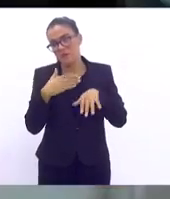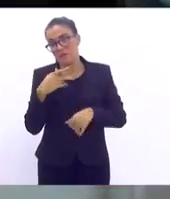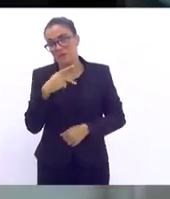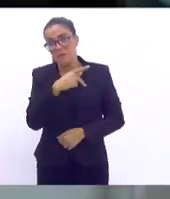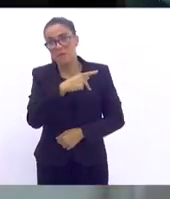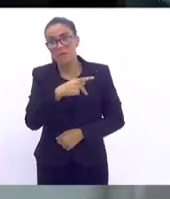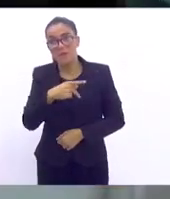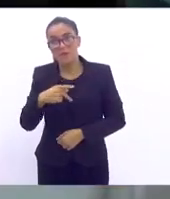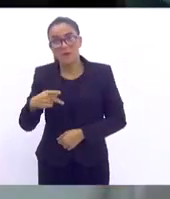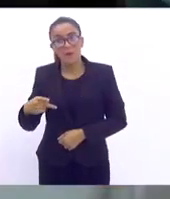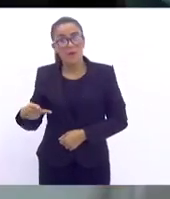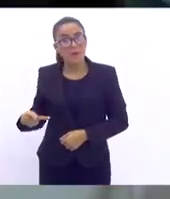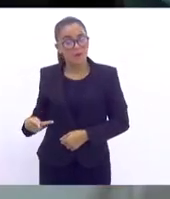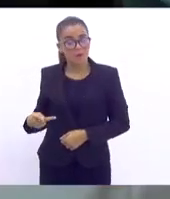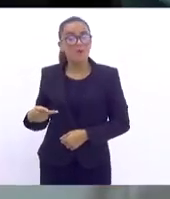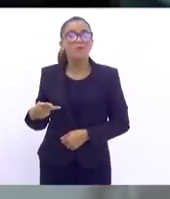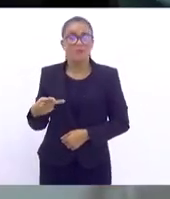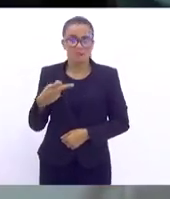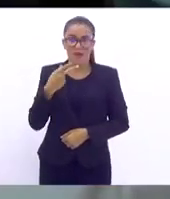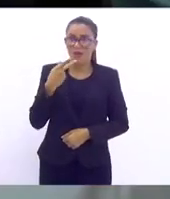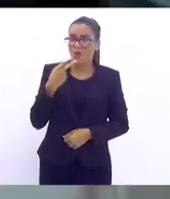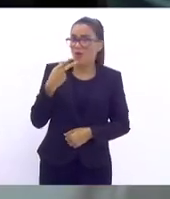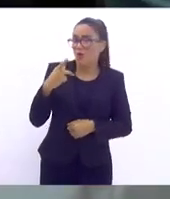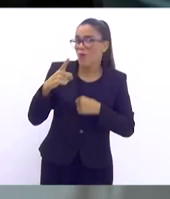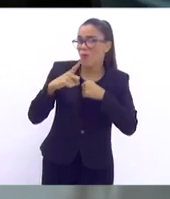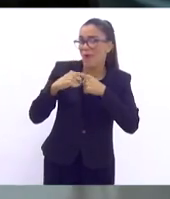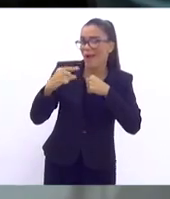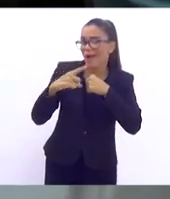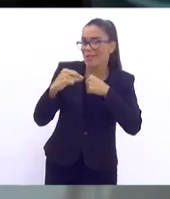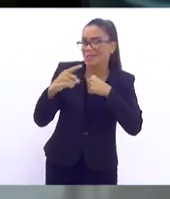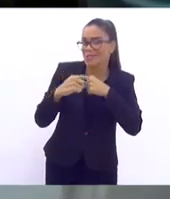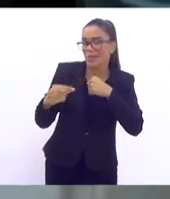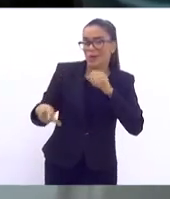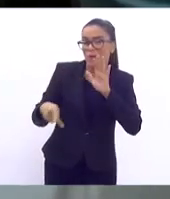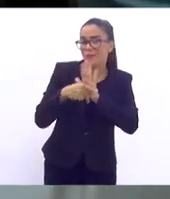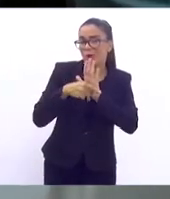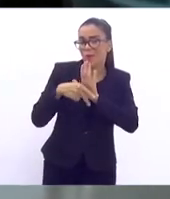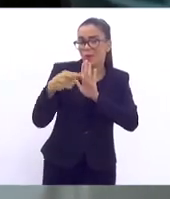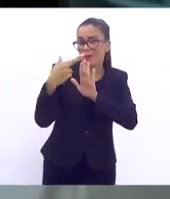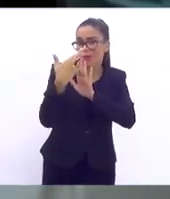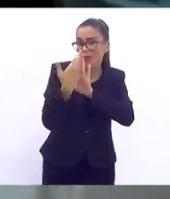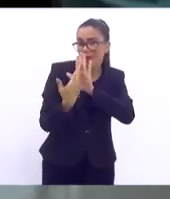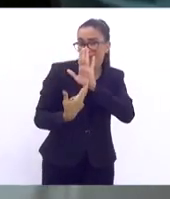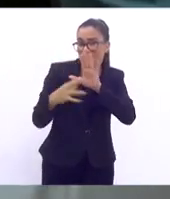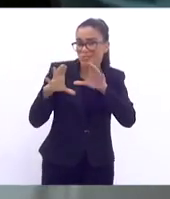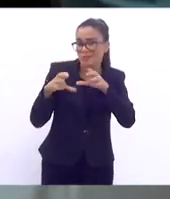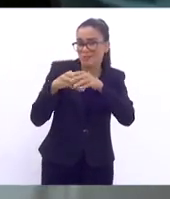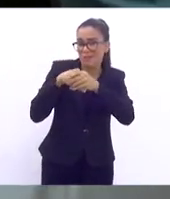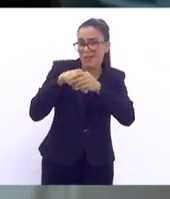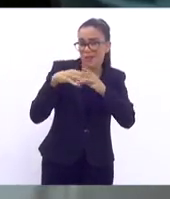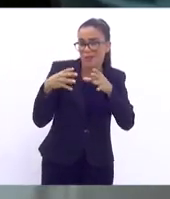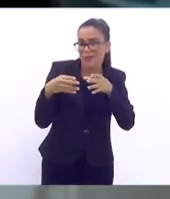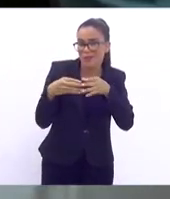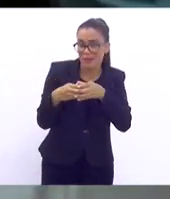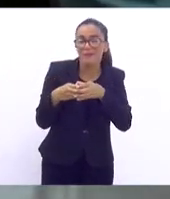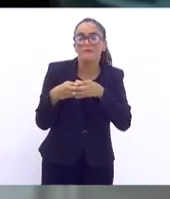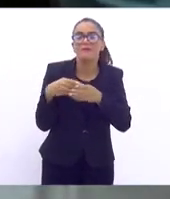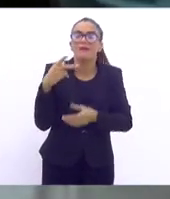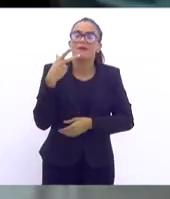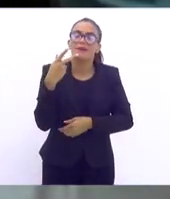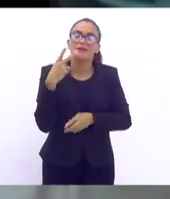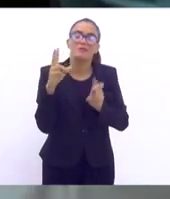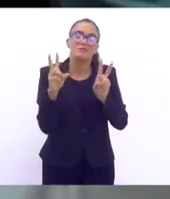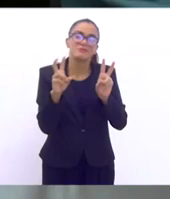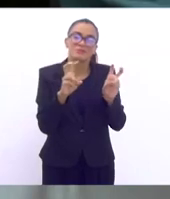presidente citou um artigo do regimento interno para dizer que esse dispositivo